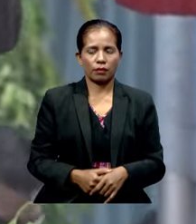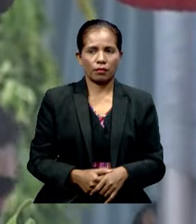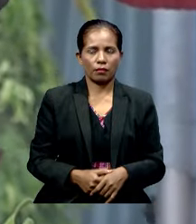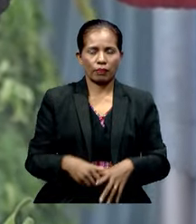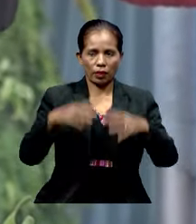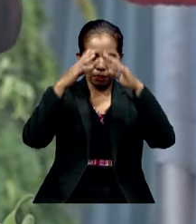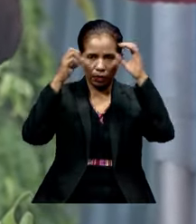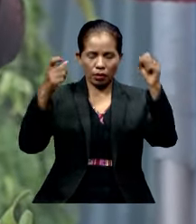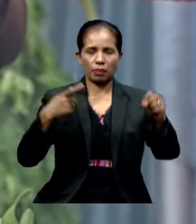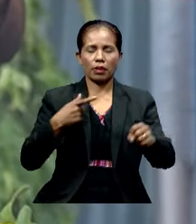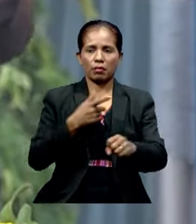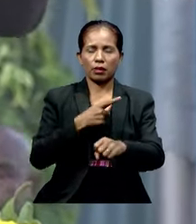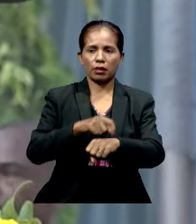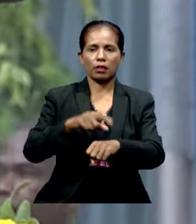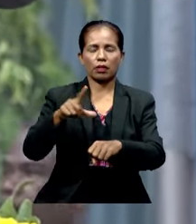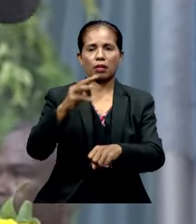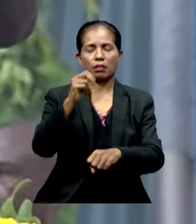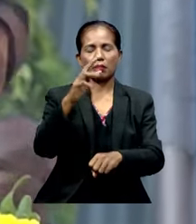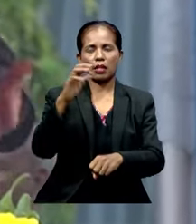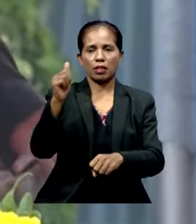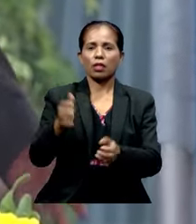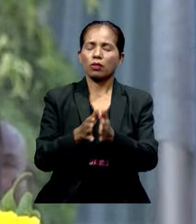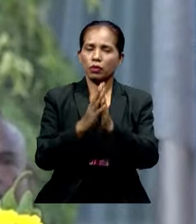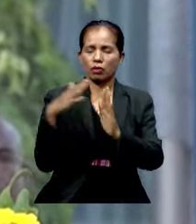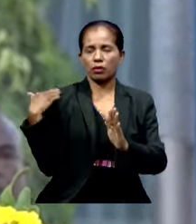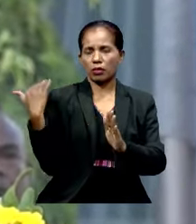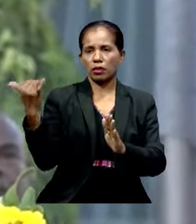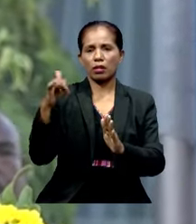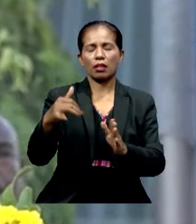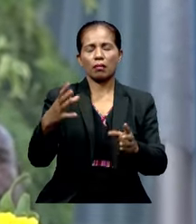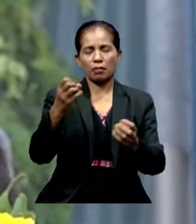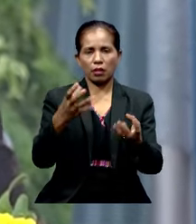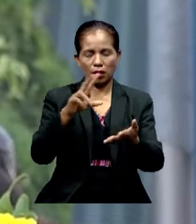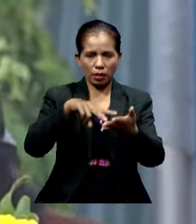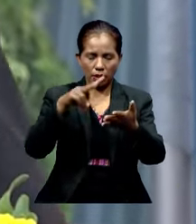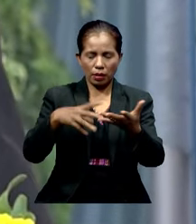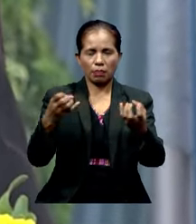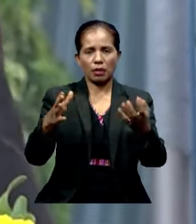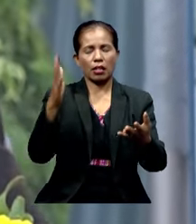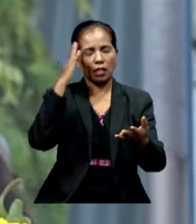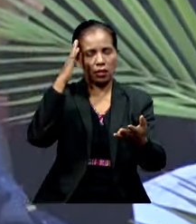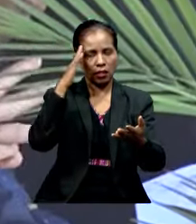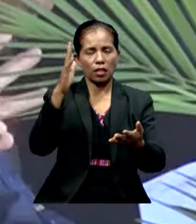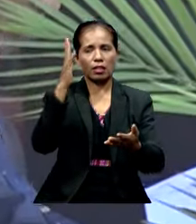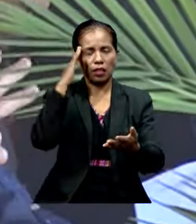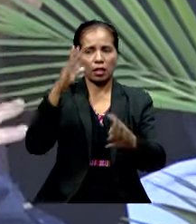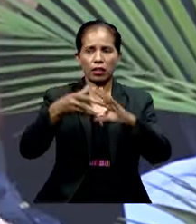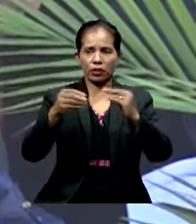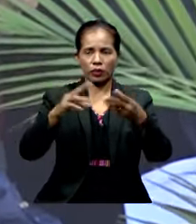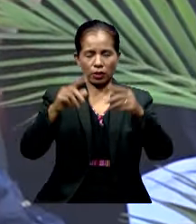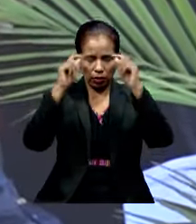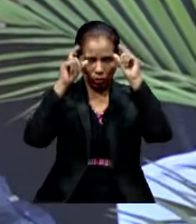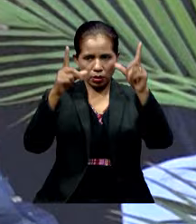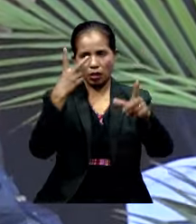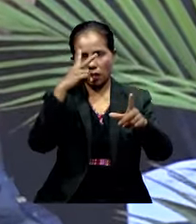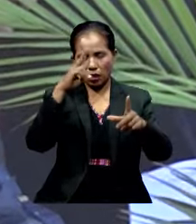Presidente do Parlamento Nacional, Maria Fernanda Lai, Russo ba Zovensira, atu le barra, kodi hatene no internaliza a história timornian, kodi valoriza